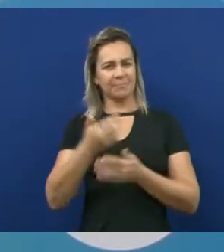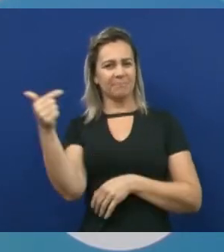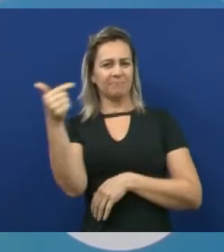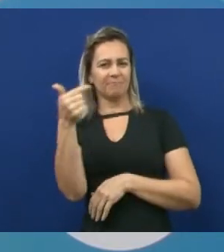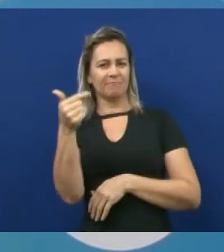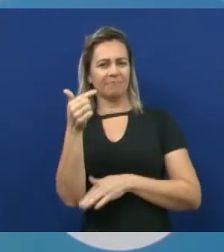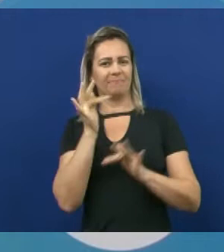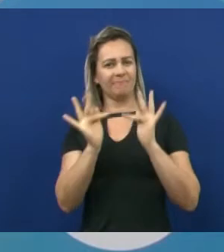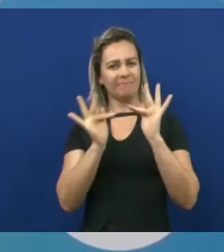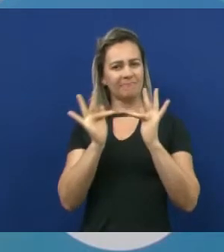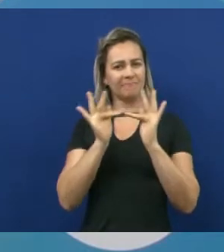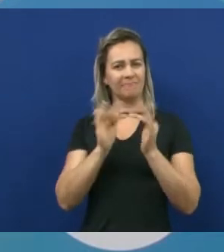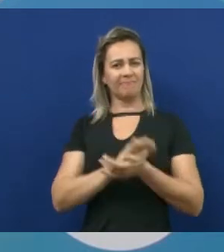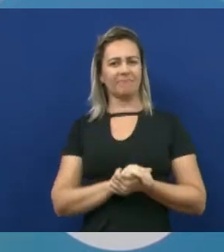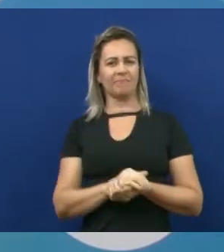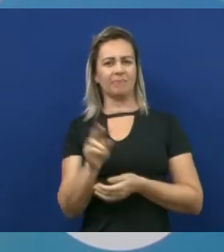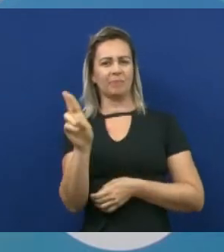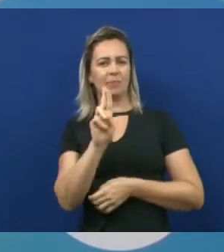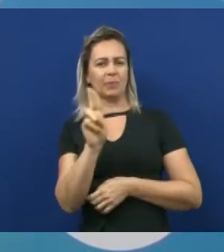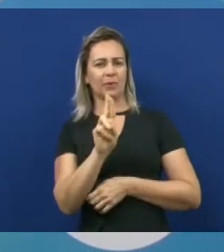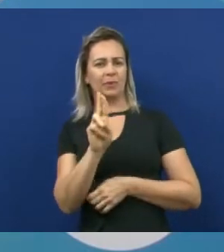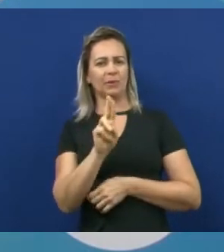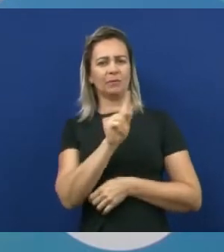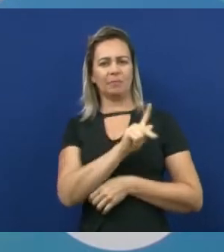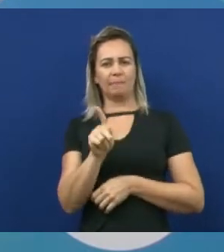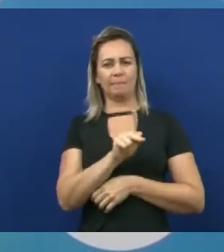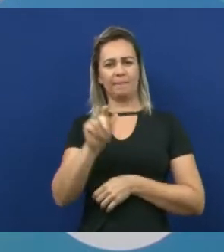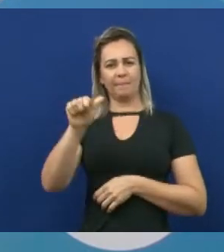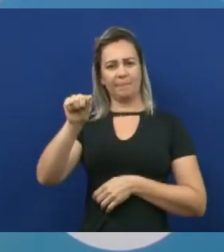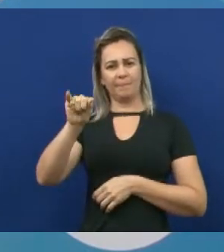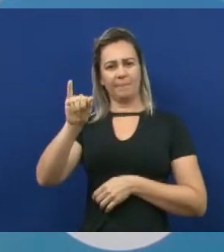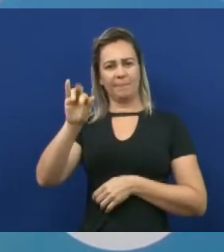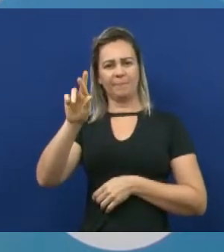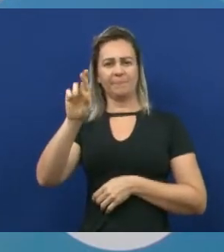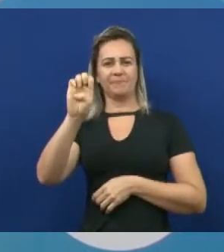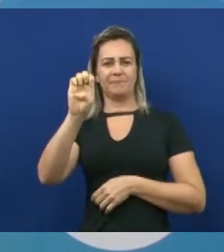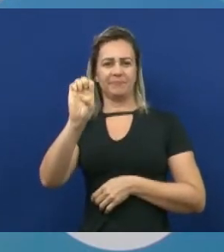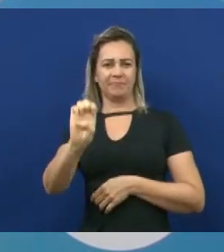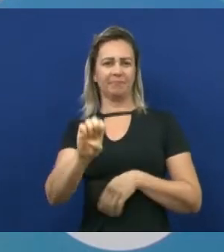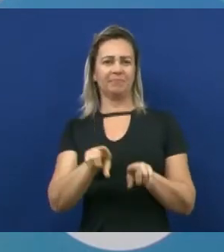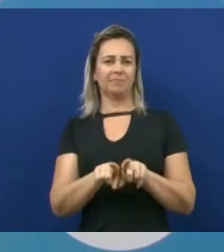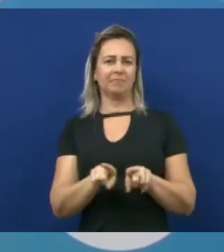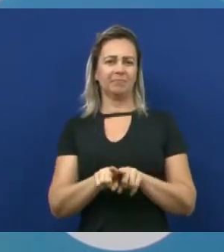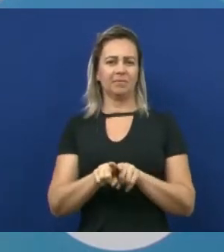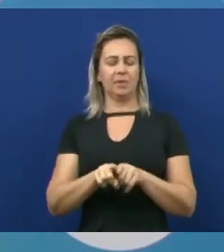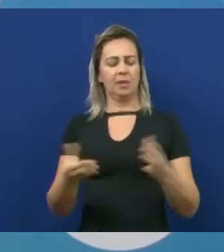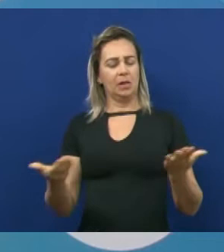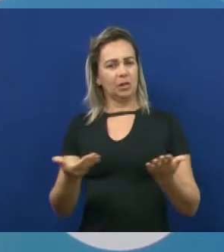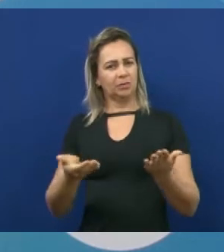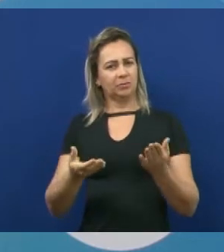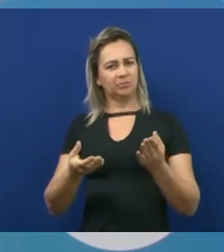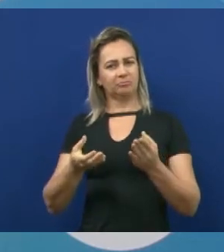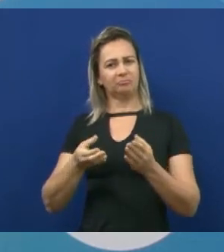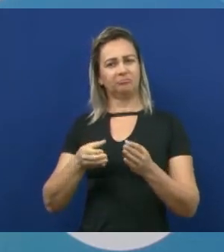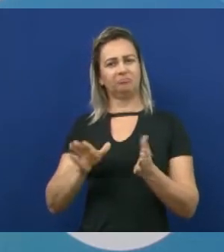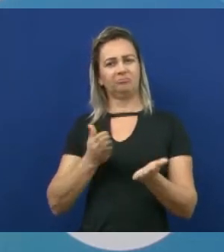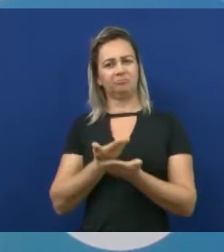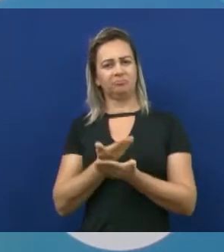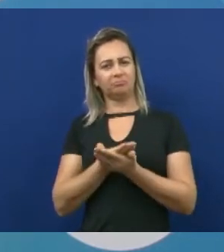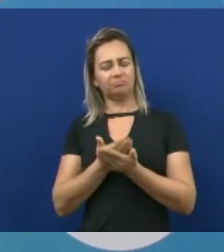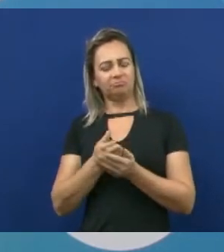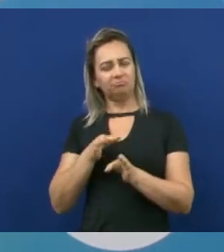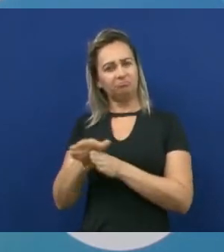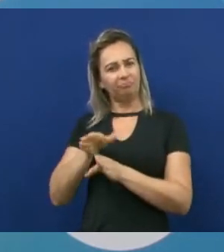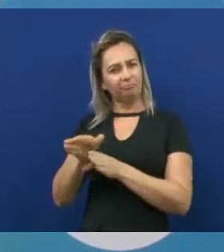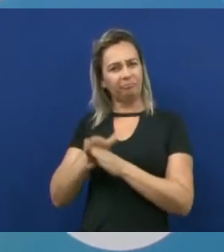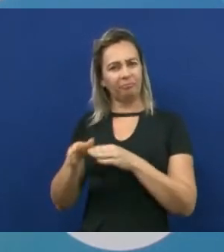de Física. O meu nome é Aires Pergentino, eu sou professor de Física e vou te conduzir nesse processo para a gente compreender um pouco